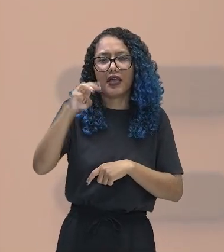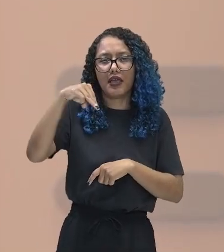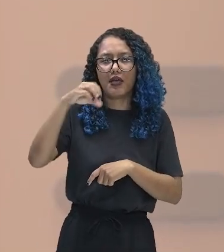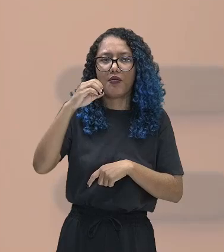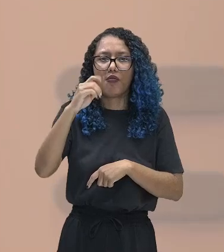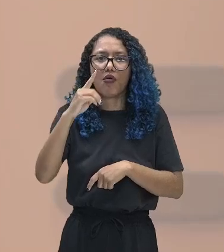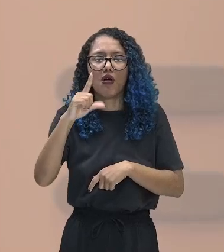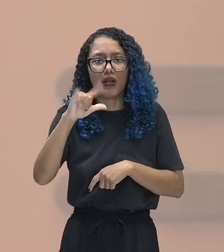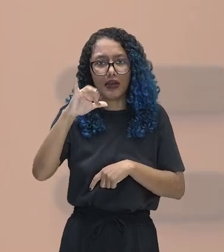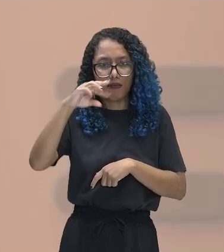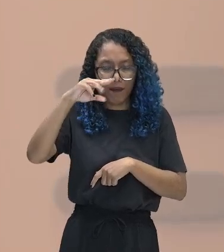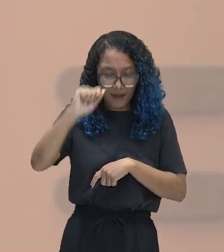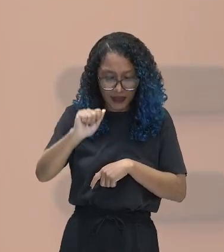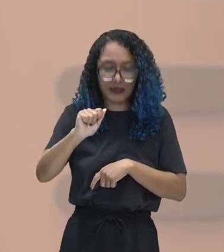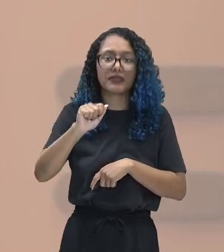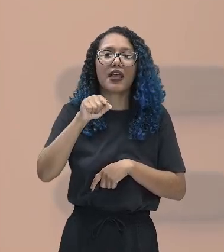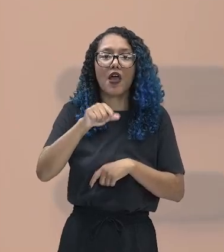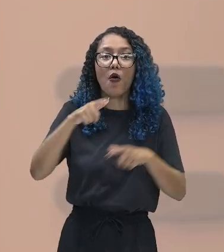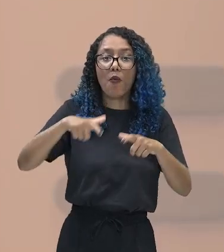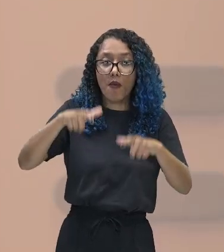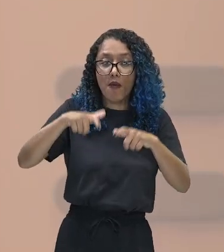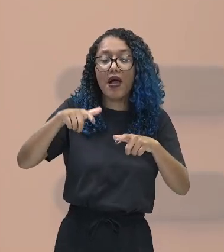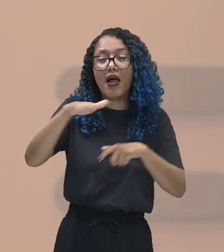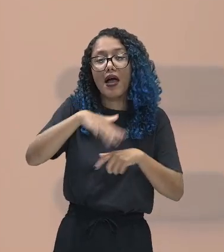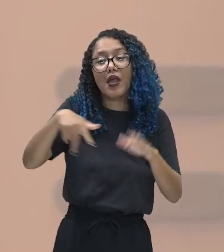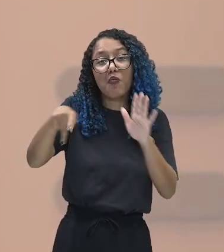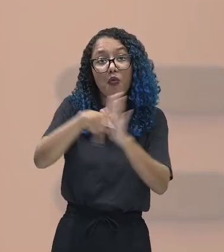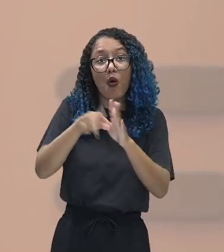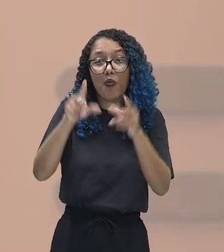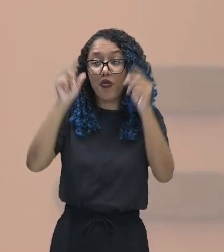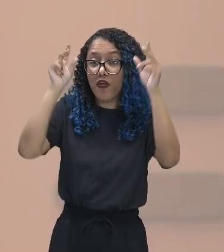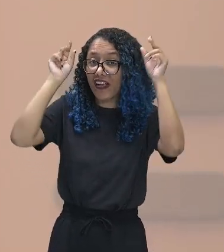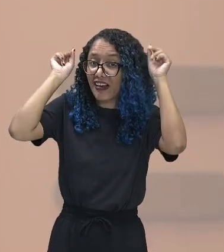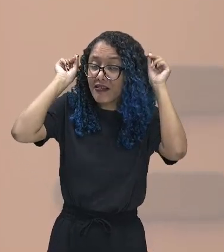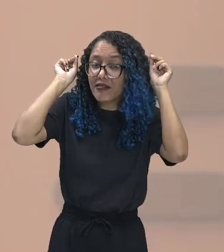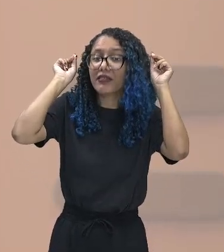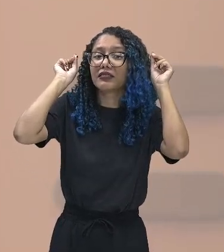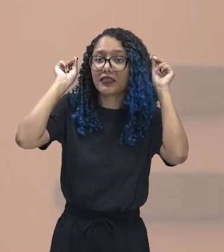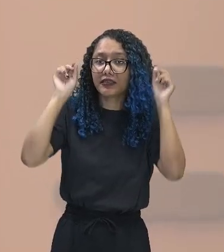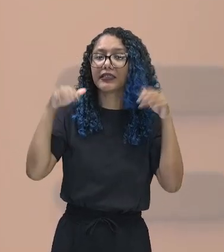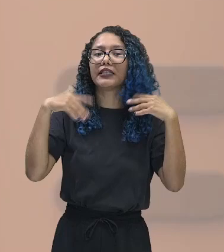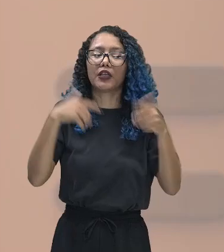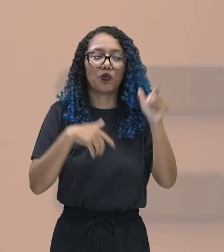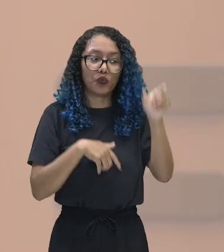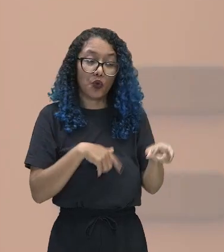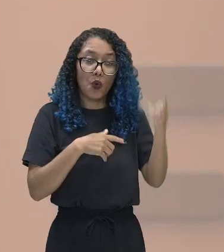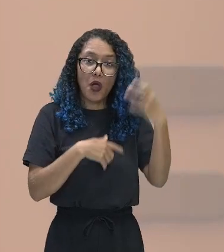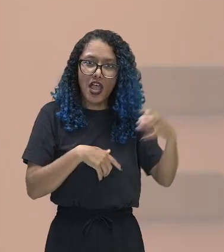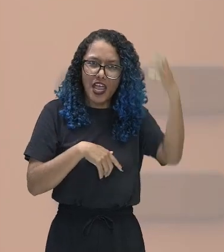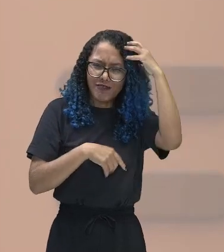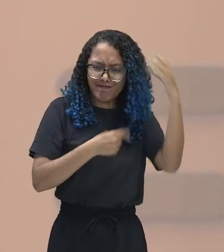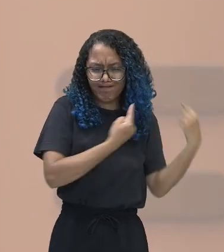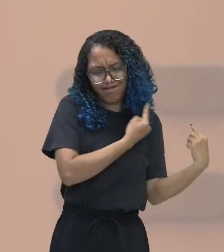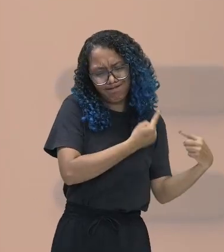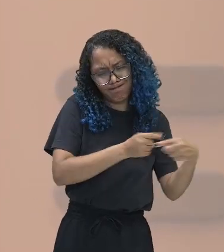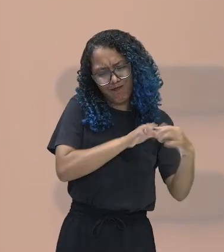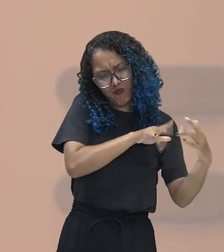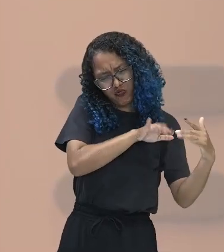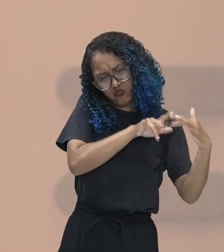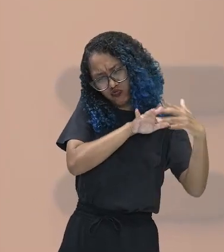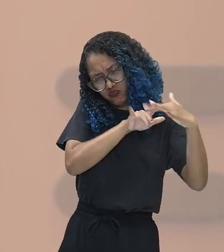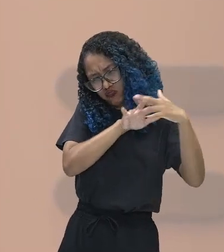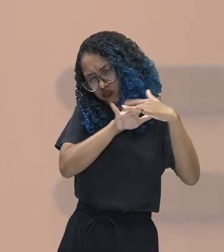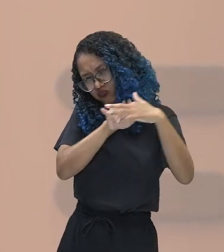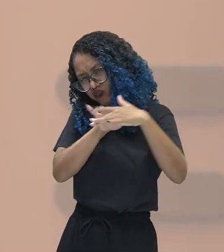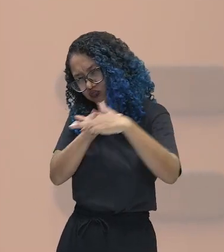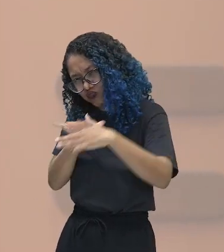então, aí, né, das cidades gregas. Então, o que acontece? O Xerxes vai com tudo. É exatamente por isso, então,